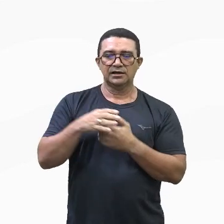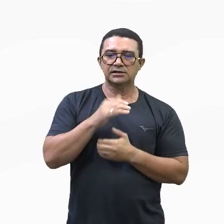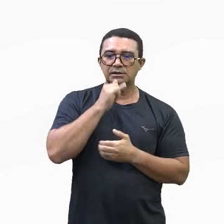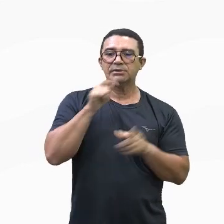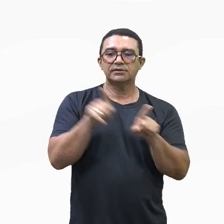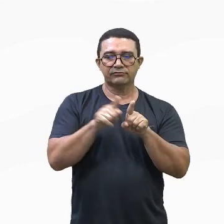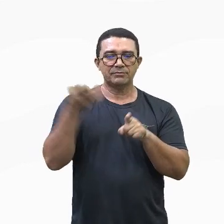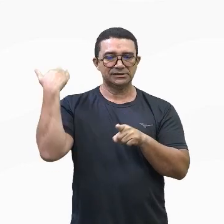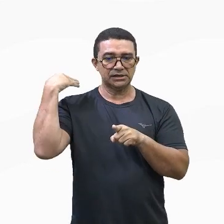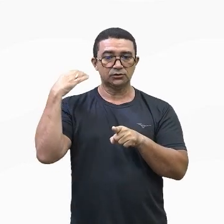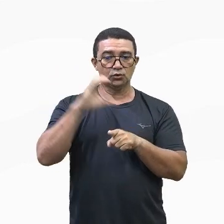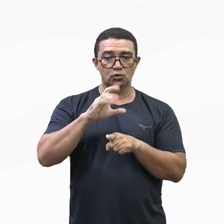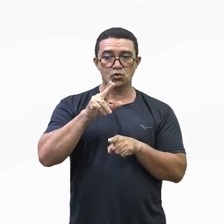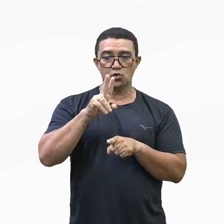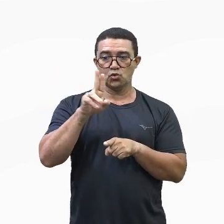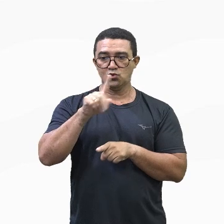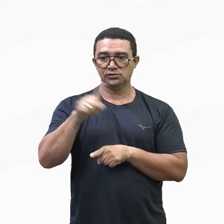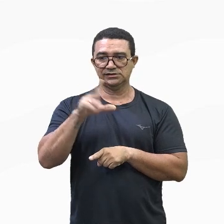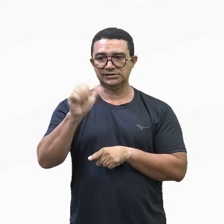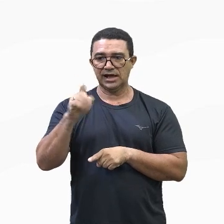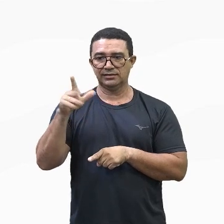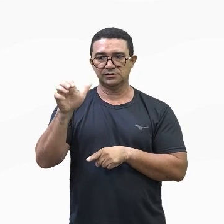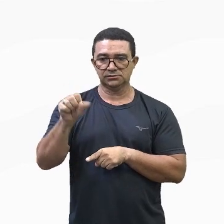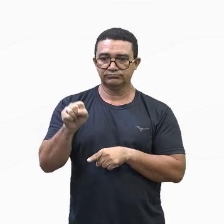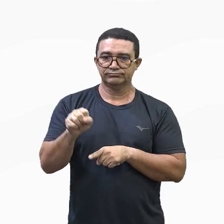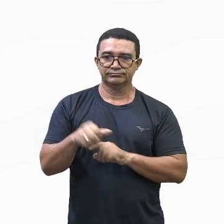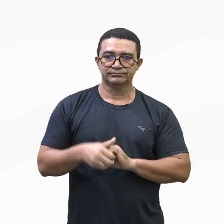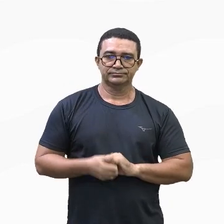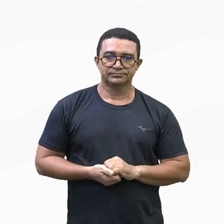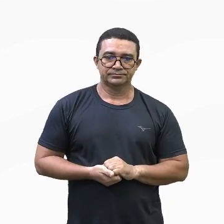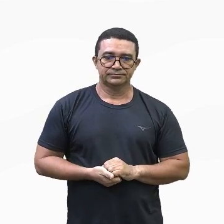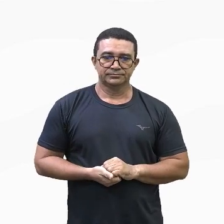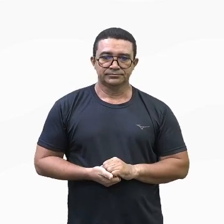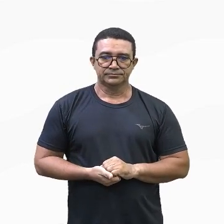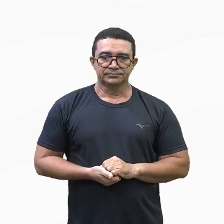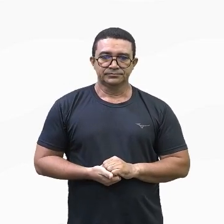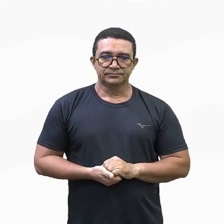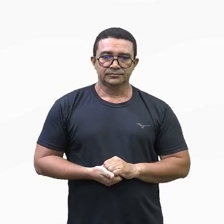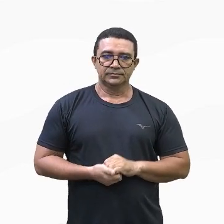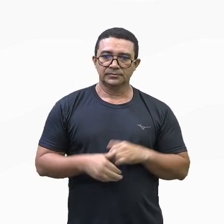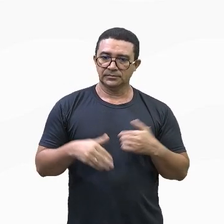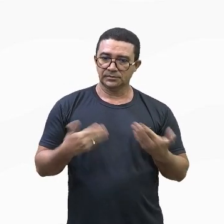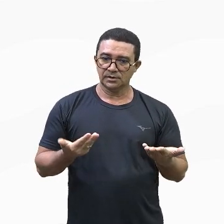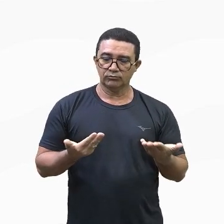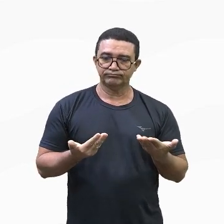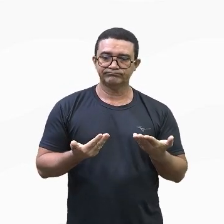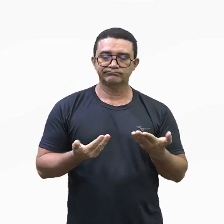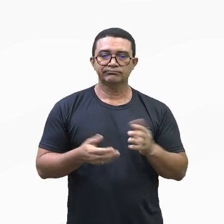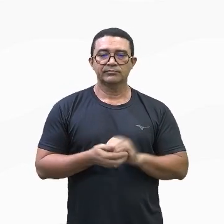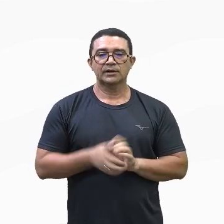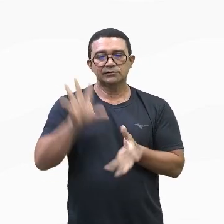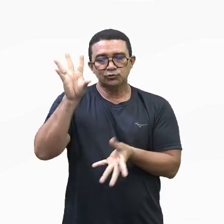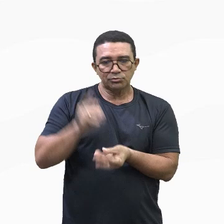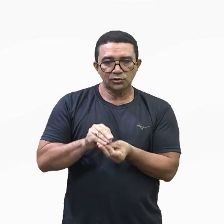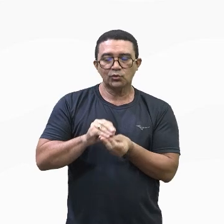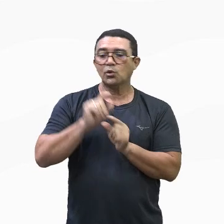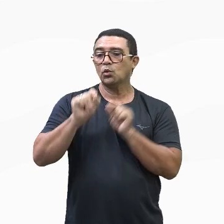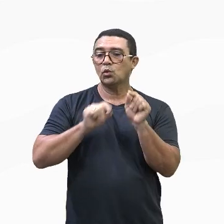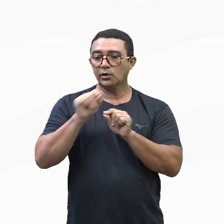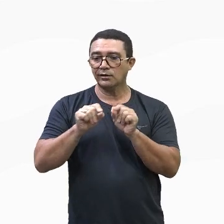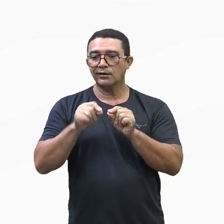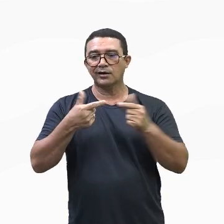as Cruzadas, um dos casos mais emblemáticos do período. Em linhas gerais, tratava-se